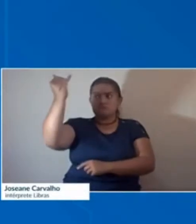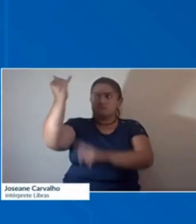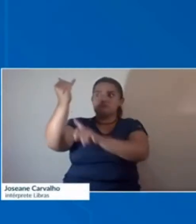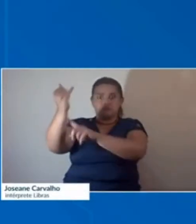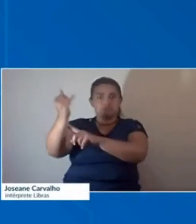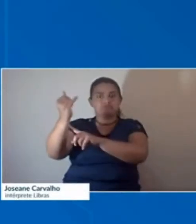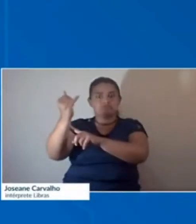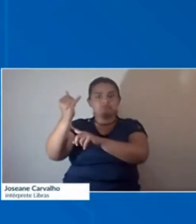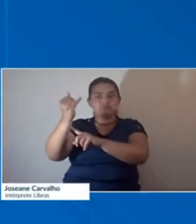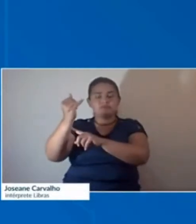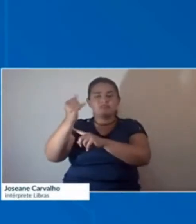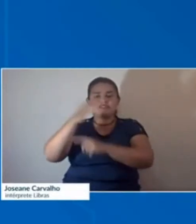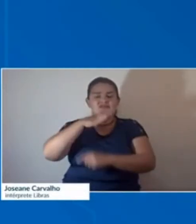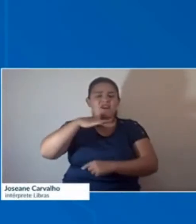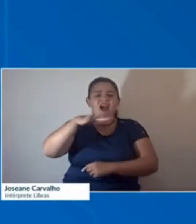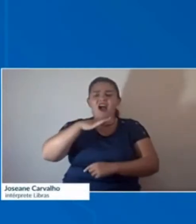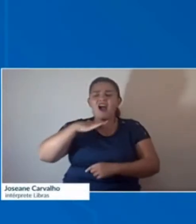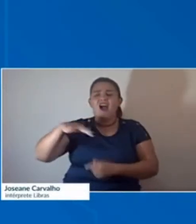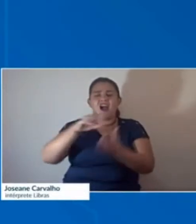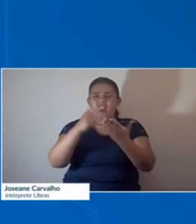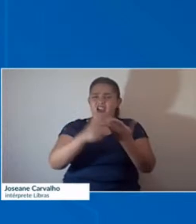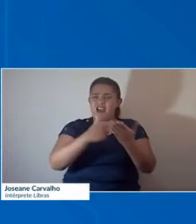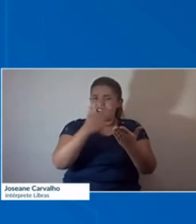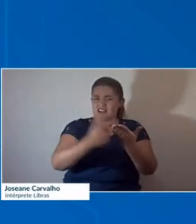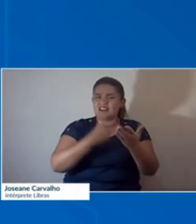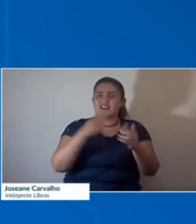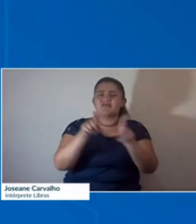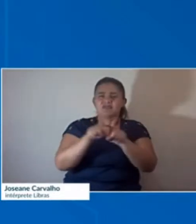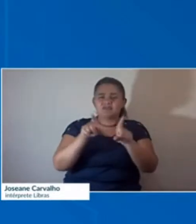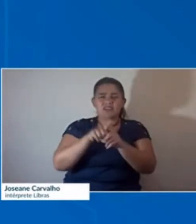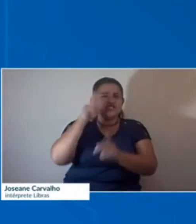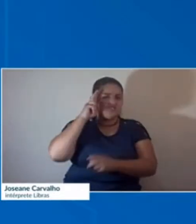Invisibilizada em vários manuais de história do cinema,